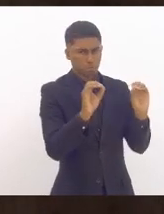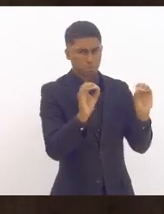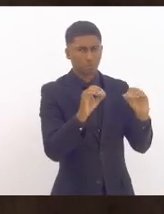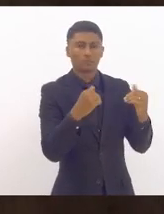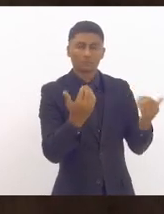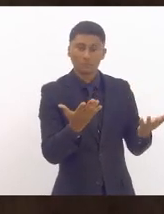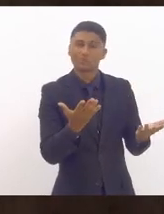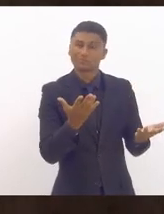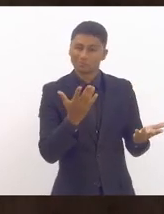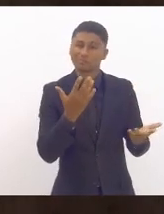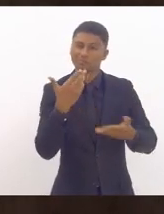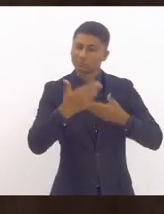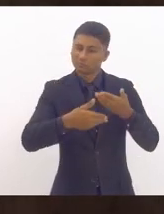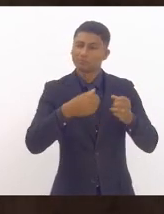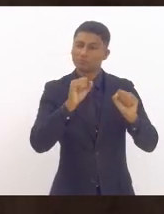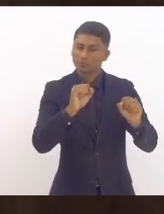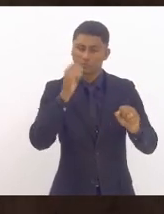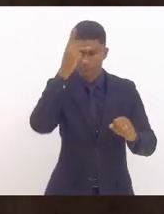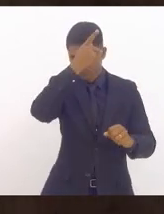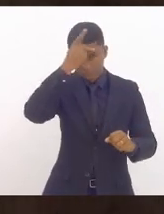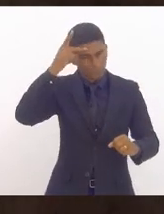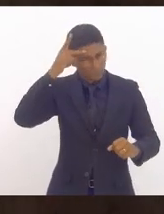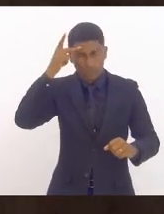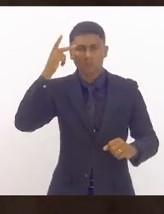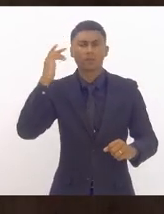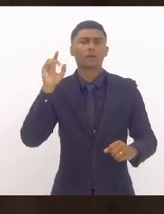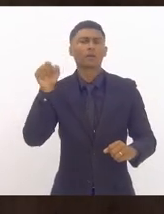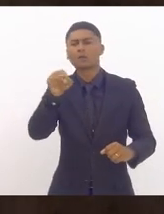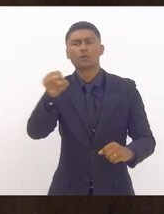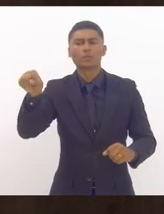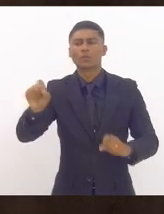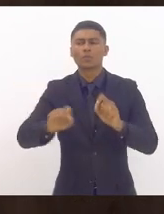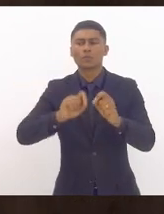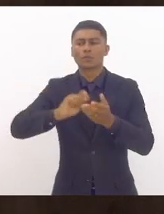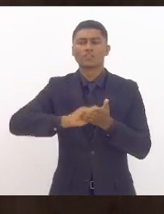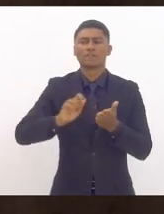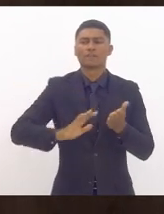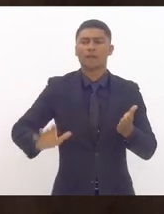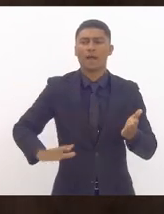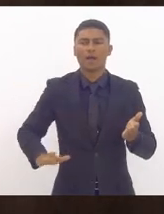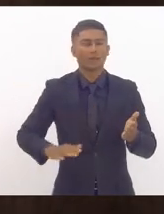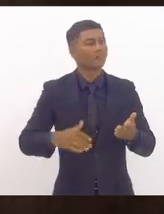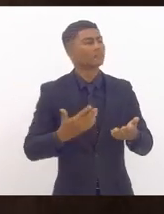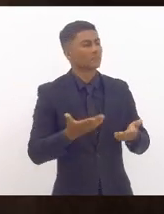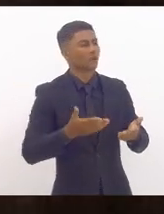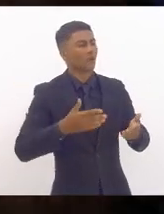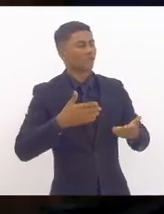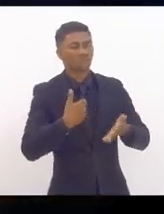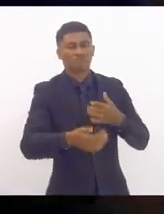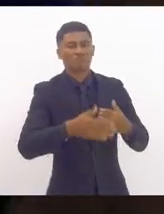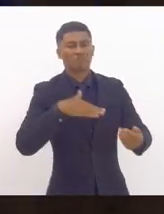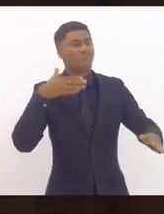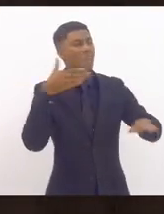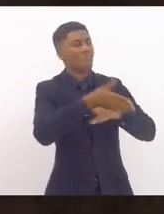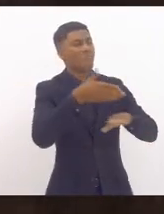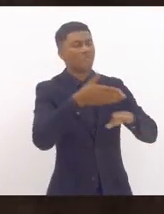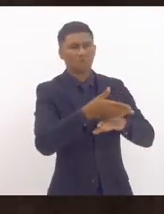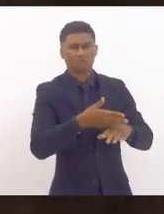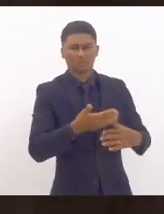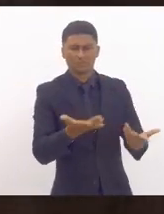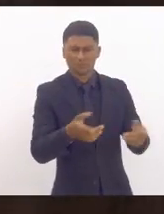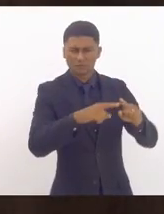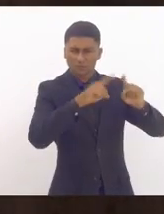pessoas fora do quadro efetivo exerçam atividades atualmente exclusivas de servidores e